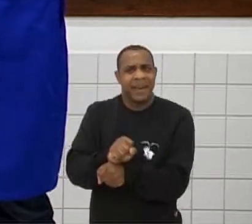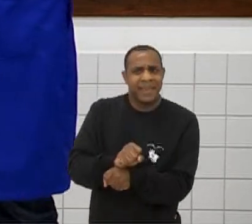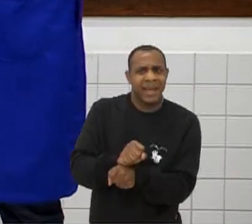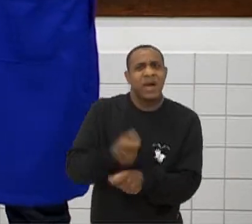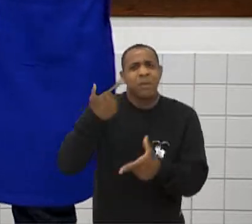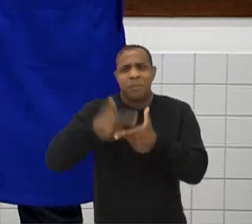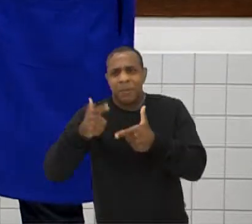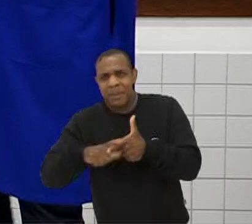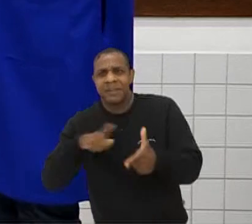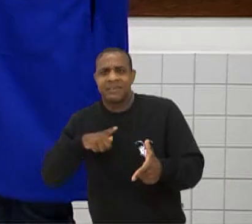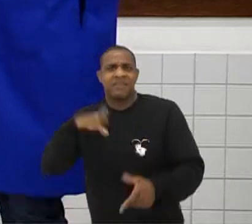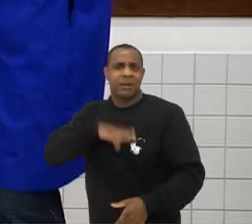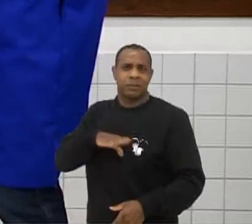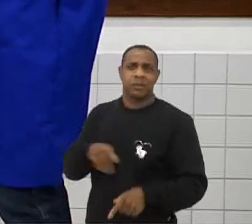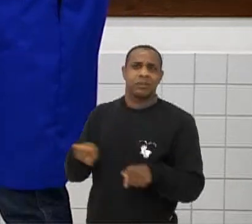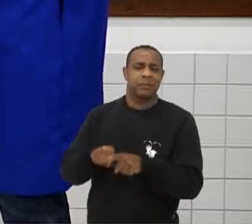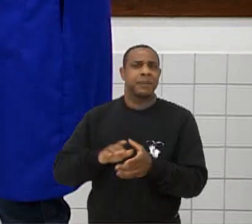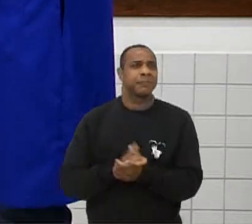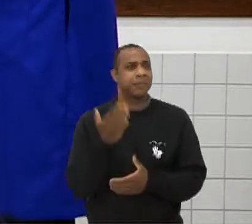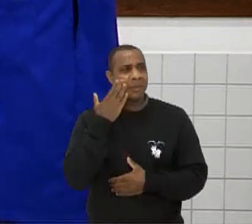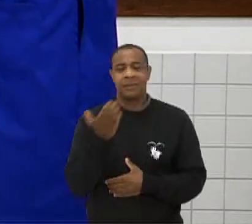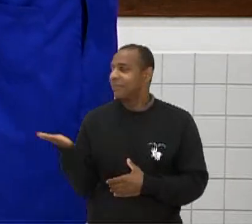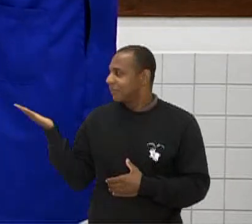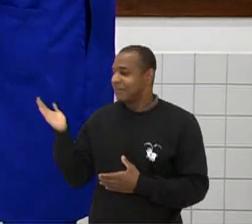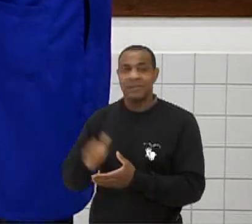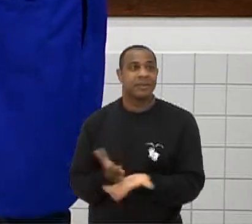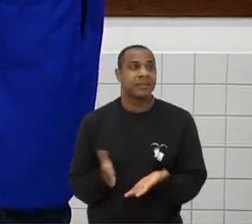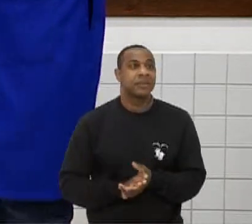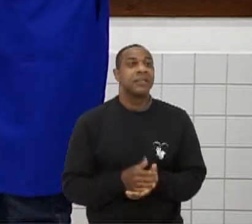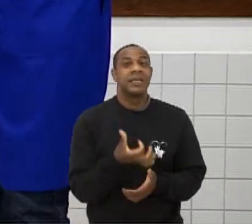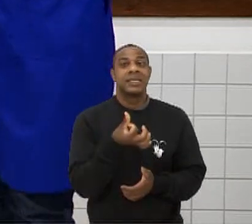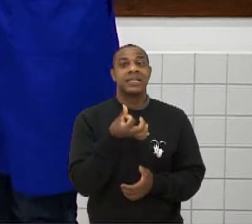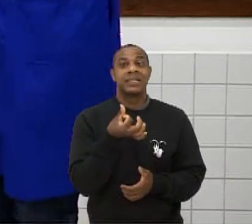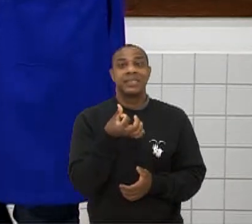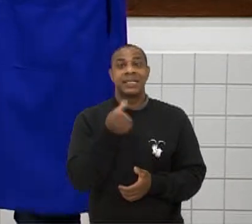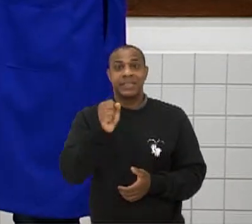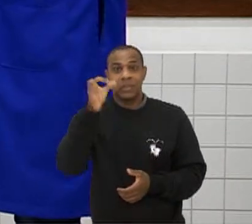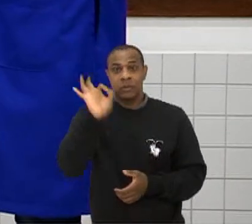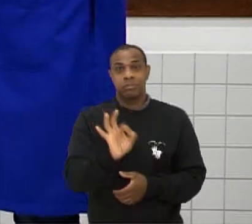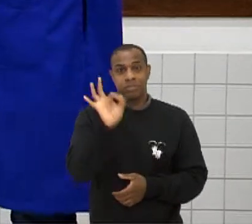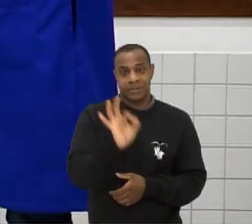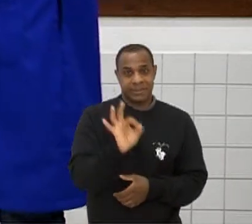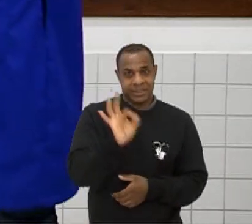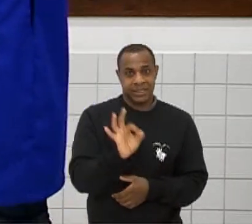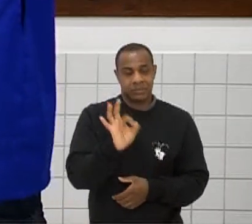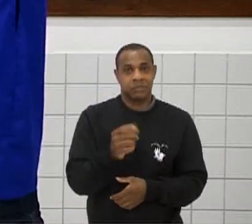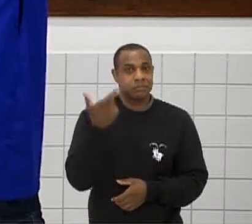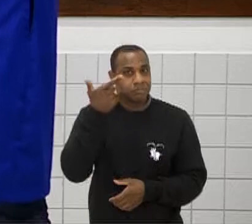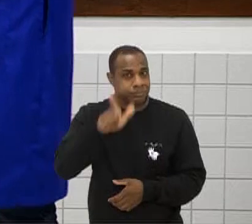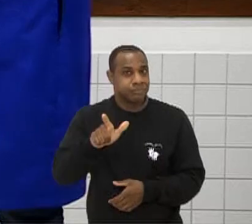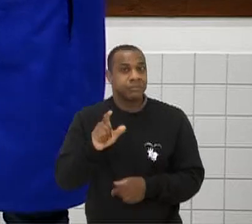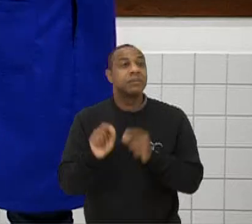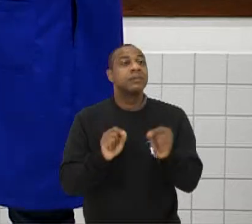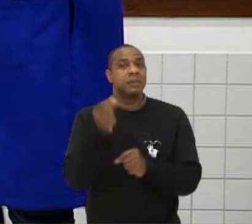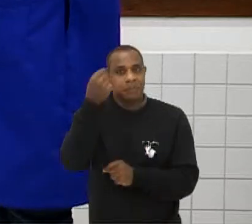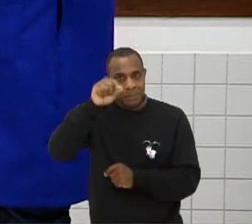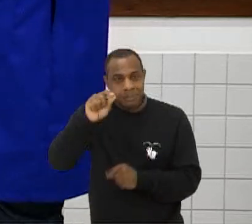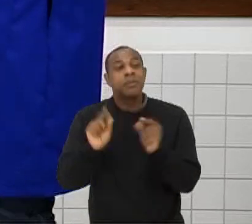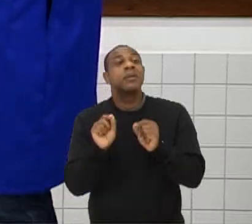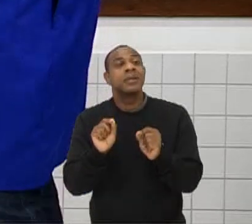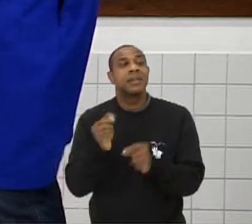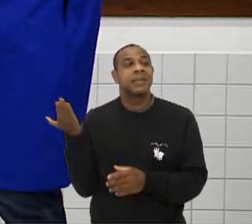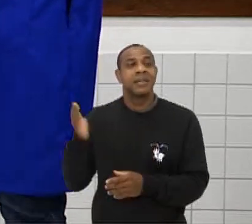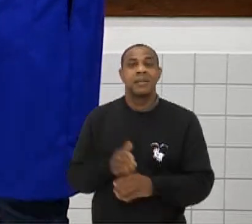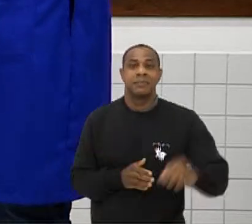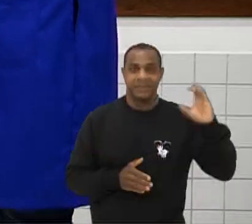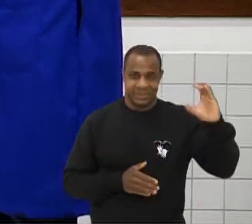em Portugal aí também. Mas vamos para a resposta do nosso quiz. Com 68% de acerto, a alternativa dos paranaenses foi a